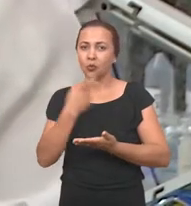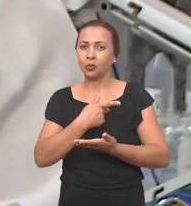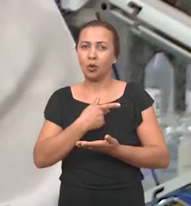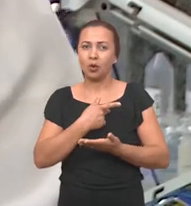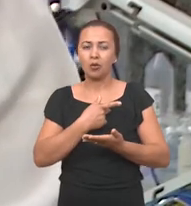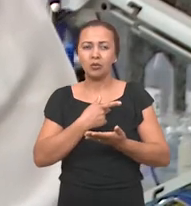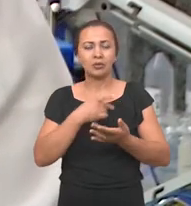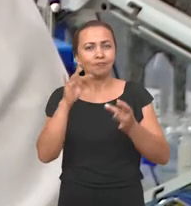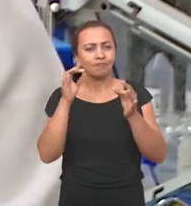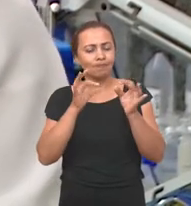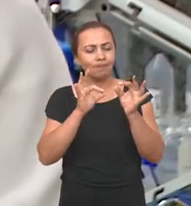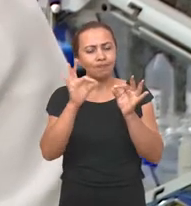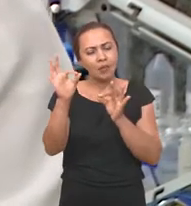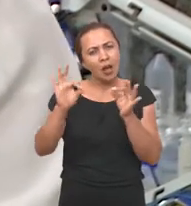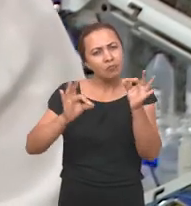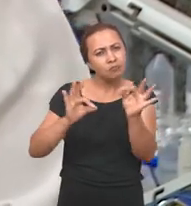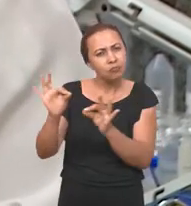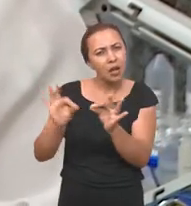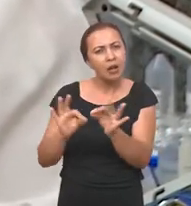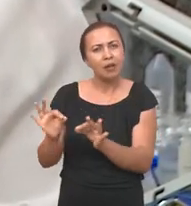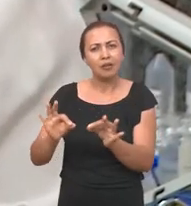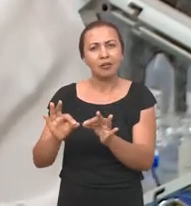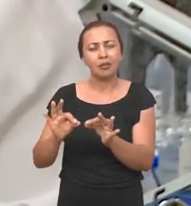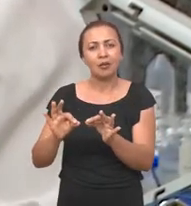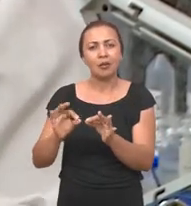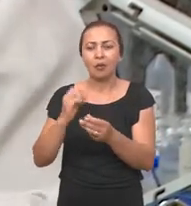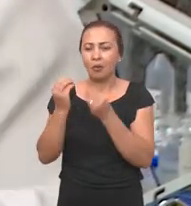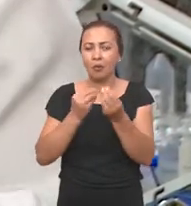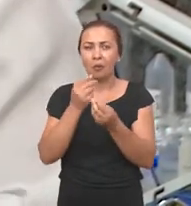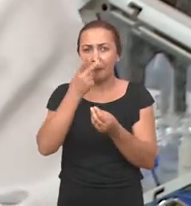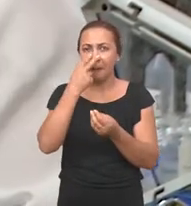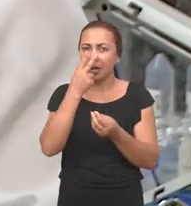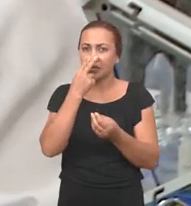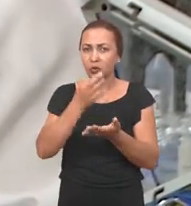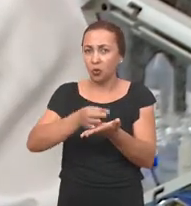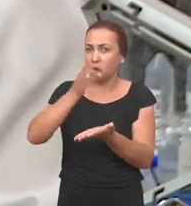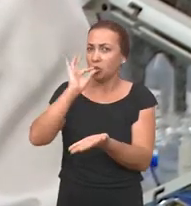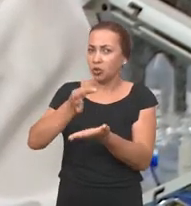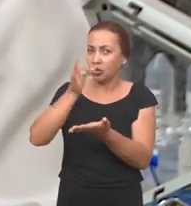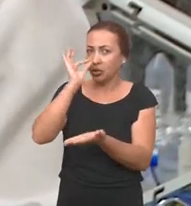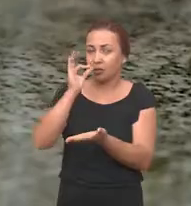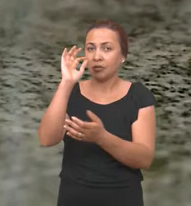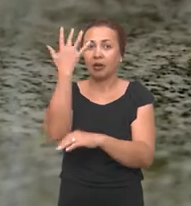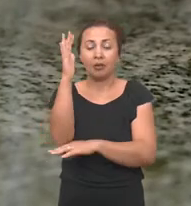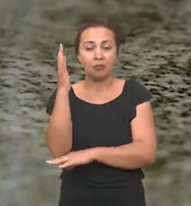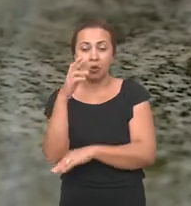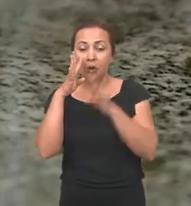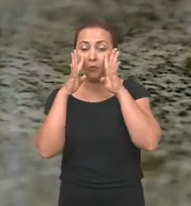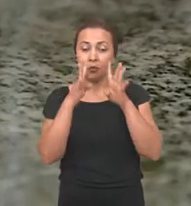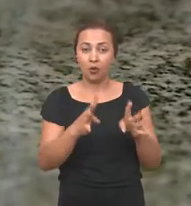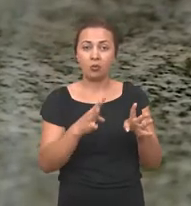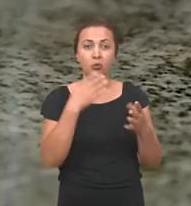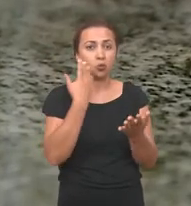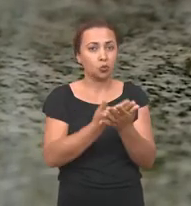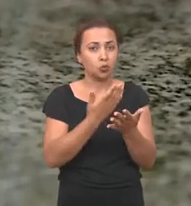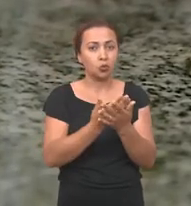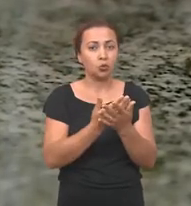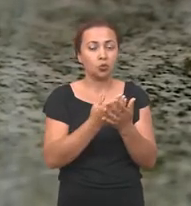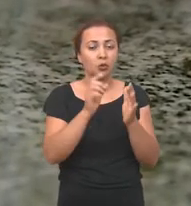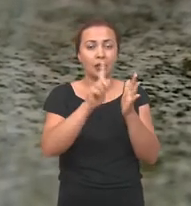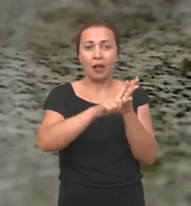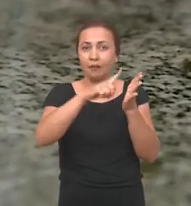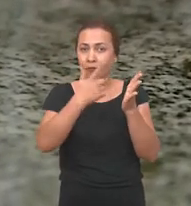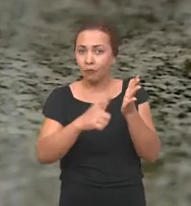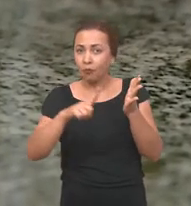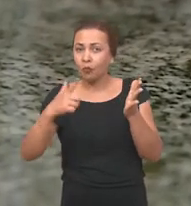Inicialmente, nós preparamos como se fossem chás da planta, né? Nós focamos no estudo das